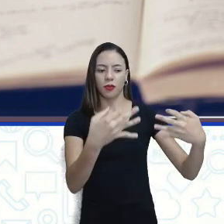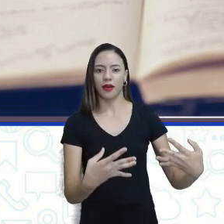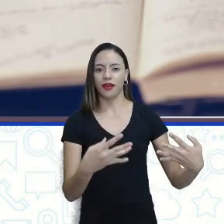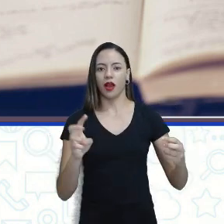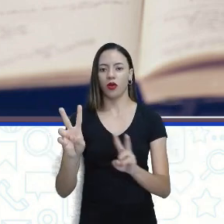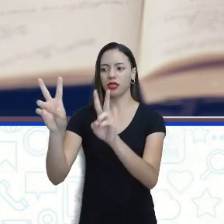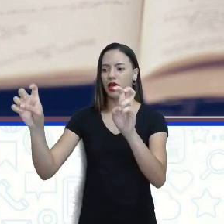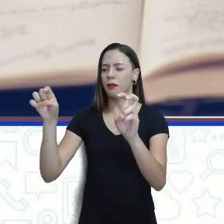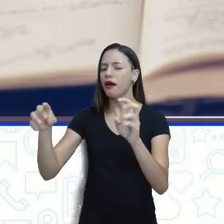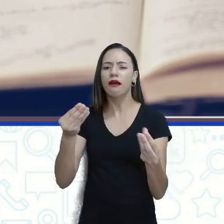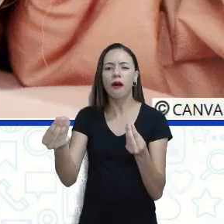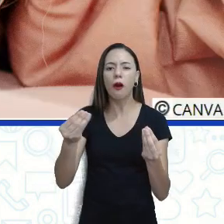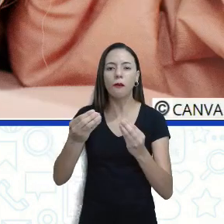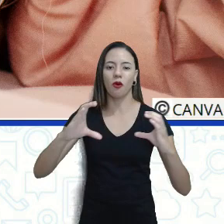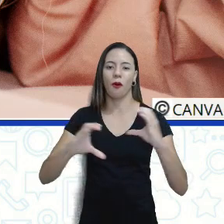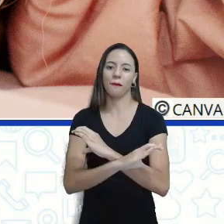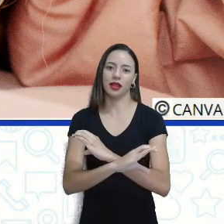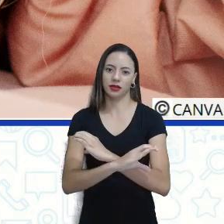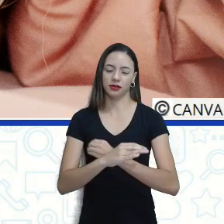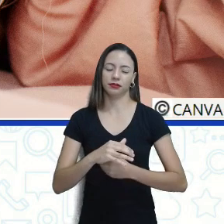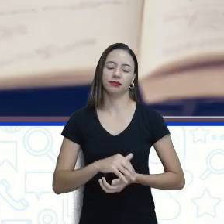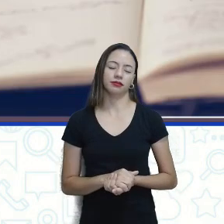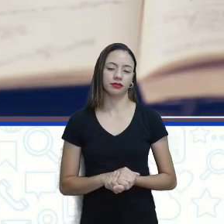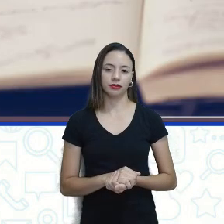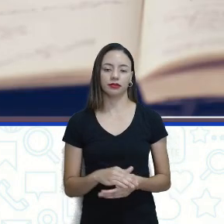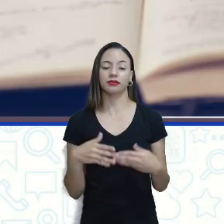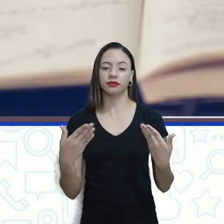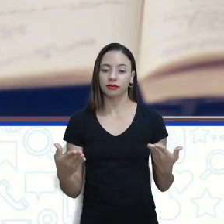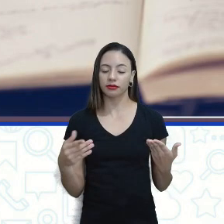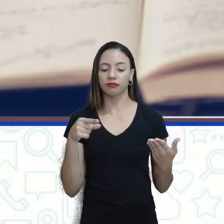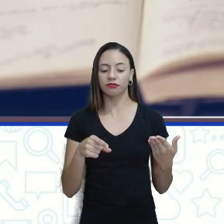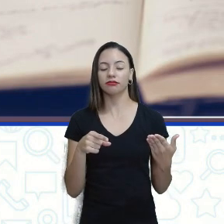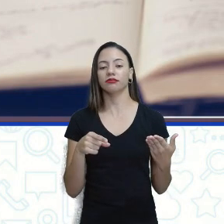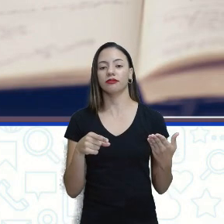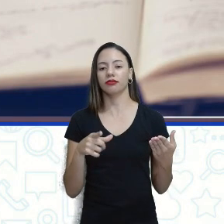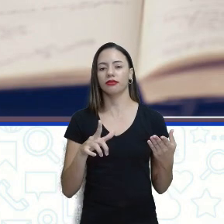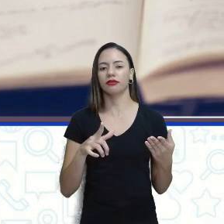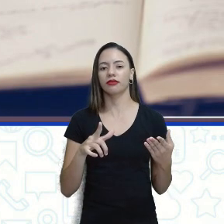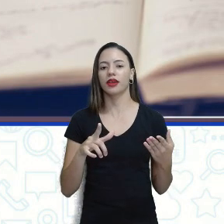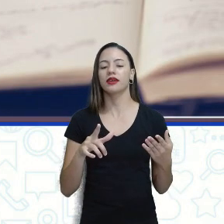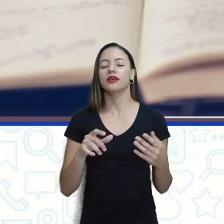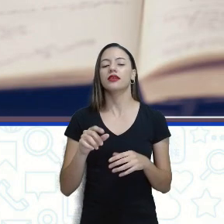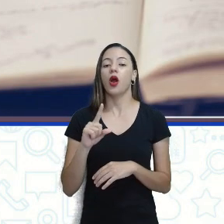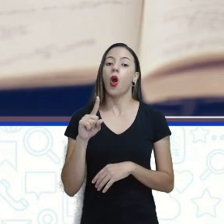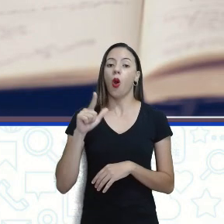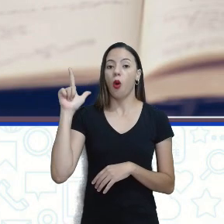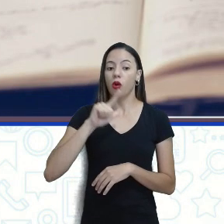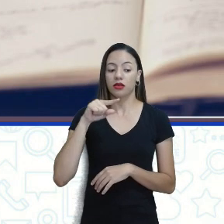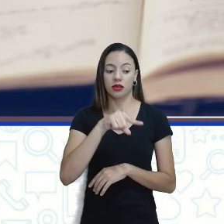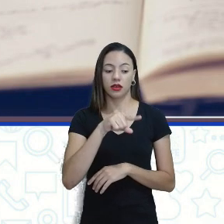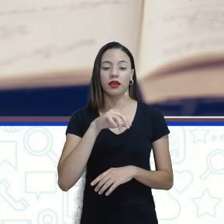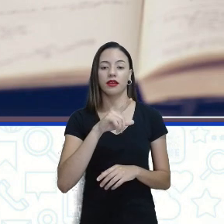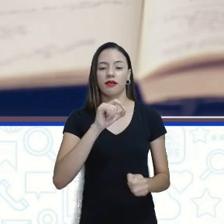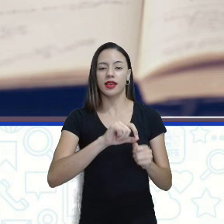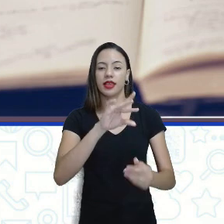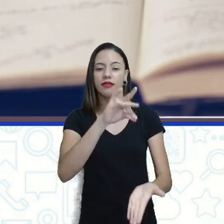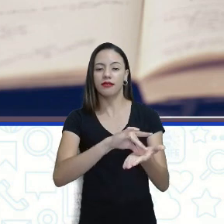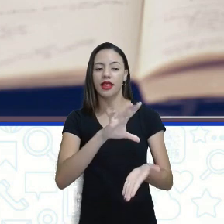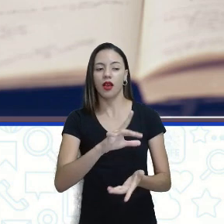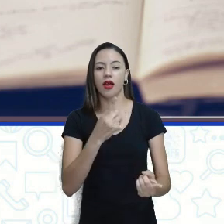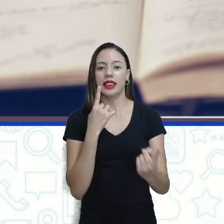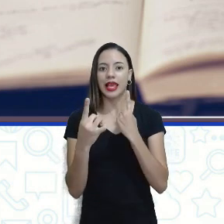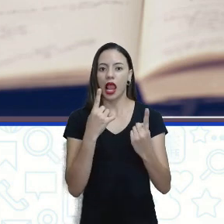forma completa. Então, quando a gente consegue realizar esse diálogo, né, é como se a gente